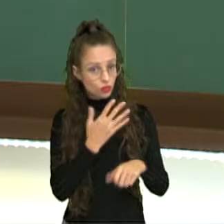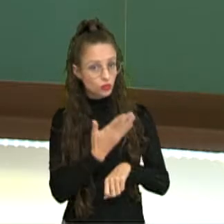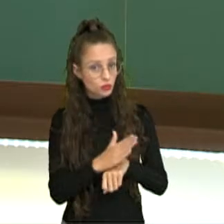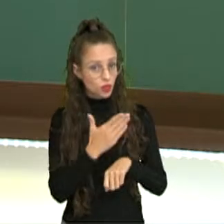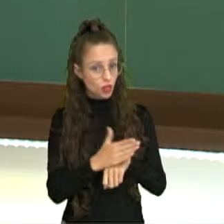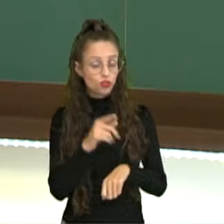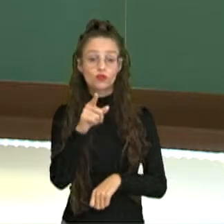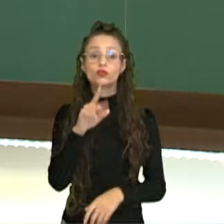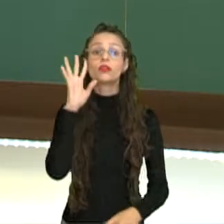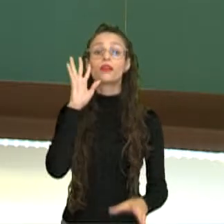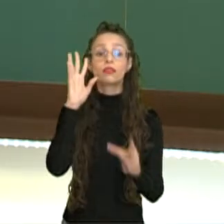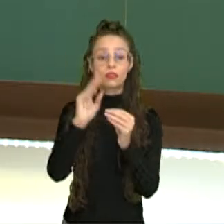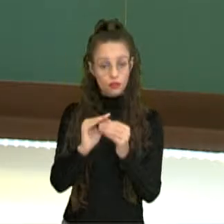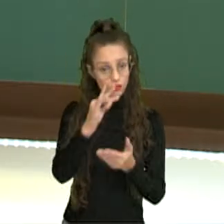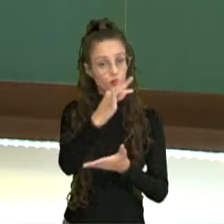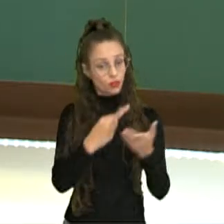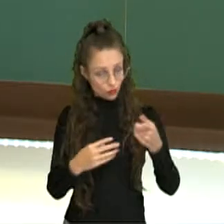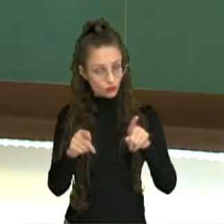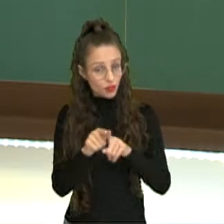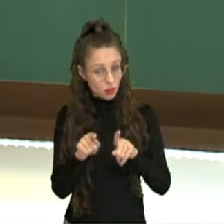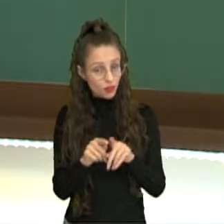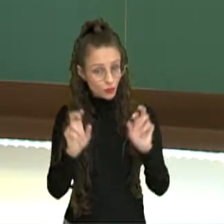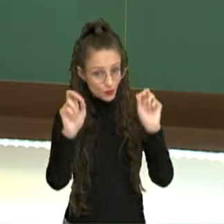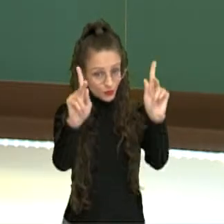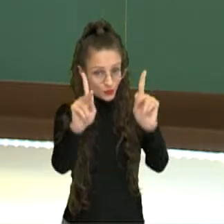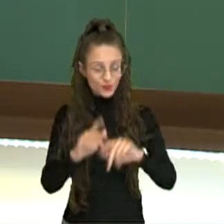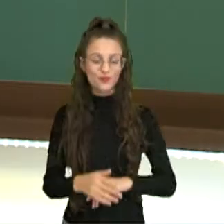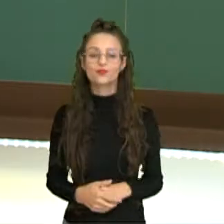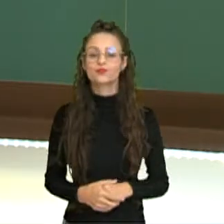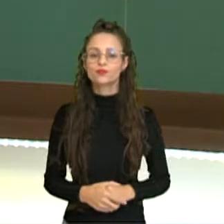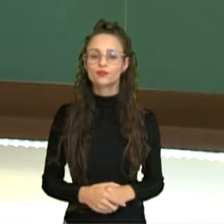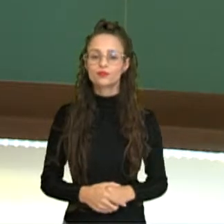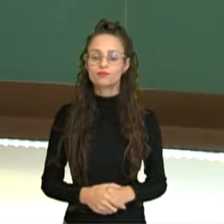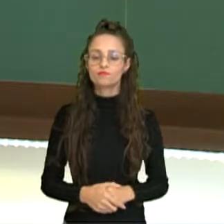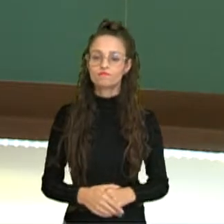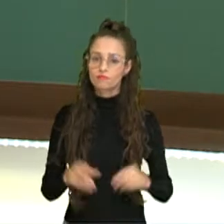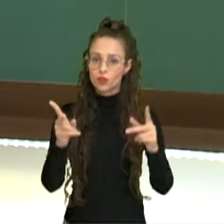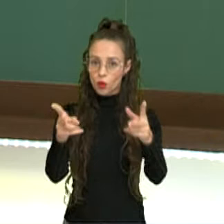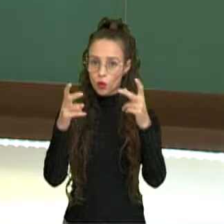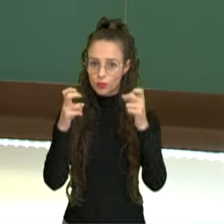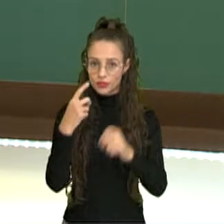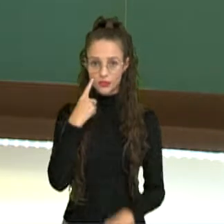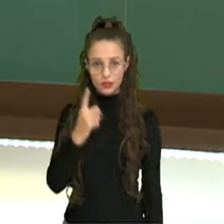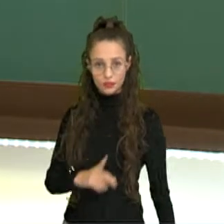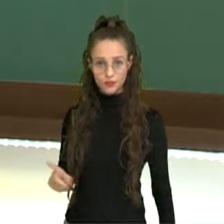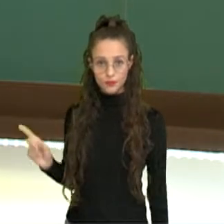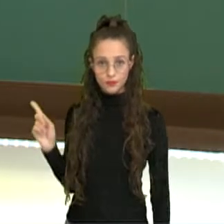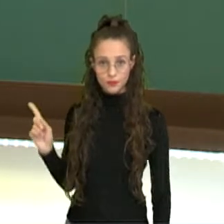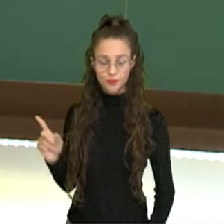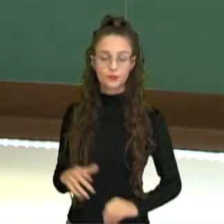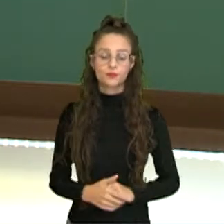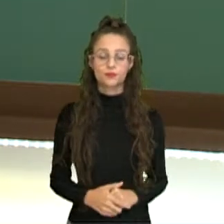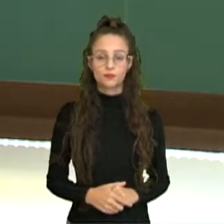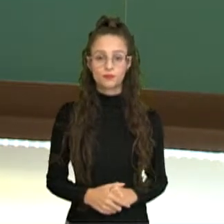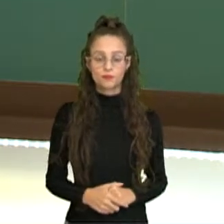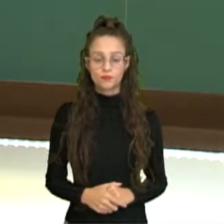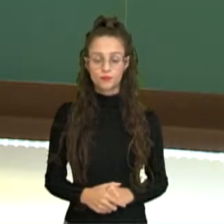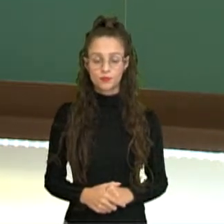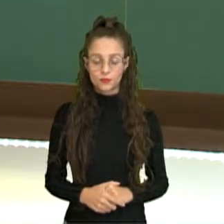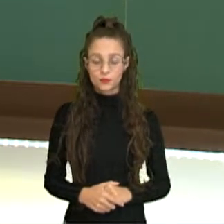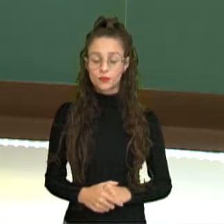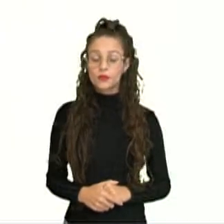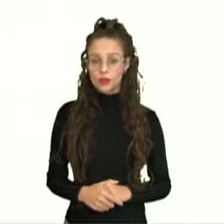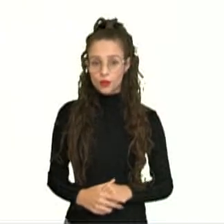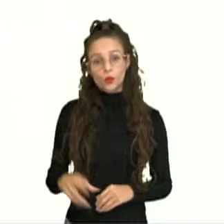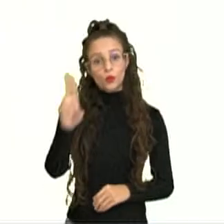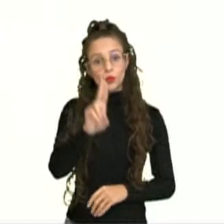sua interpretação de texto, ok? Observe esse recorte. Matérias especiais.